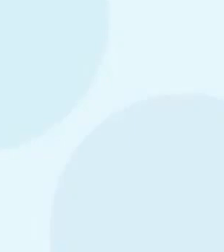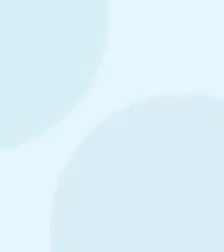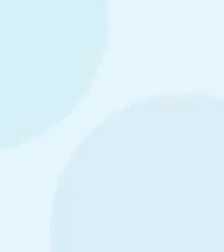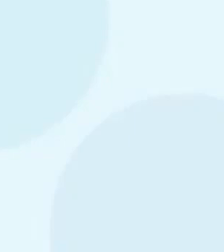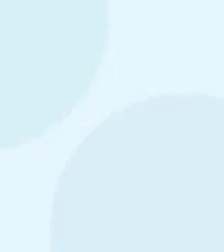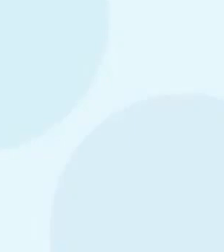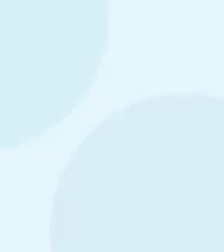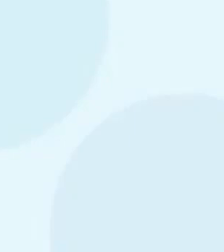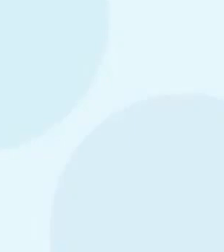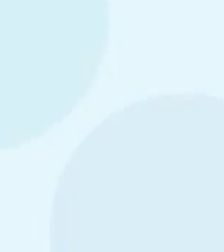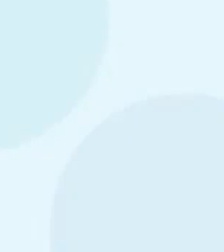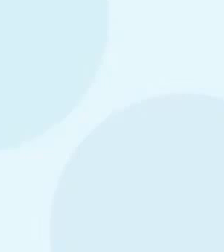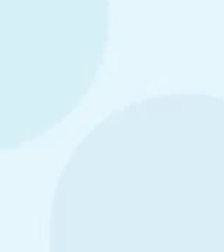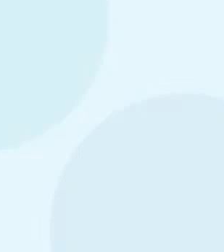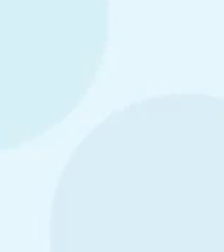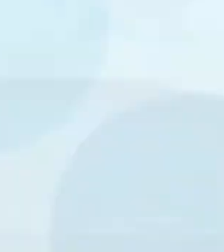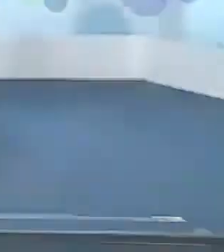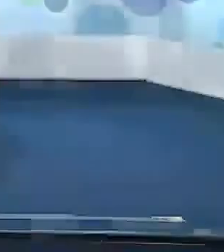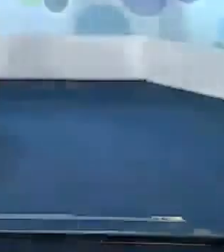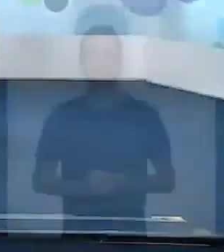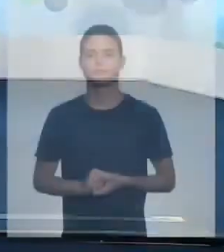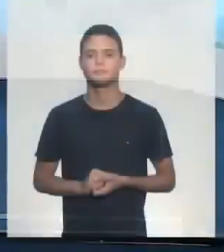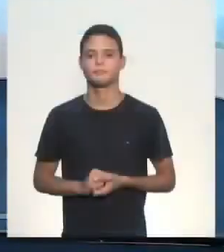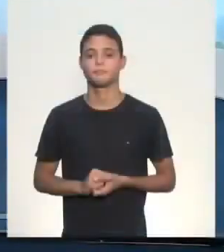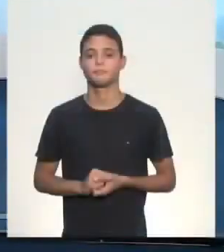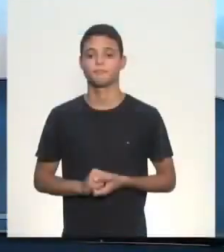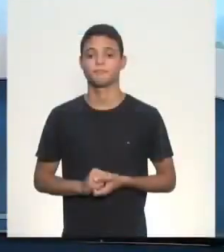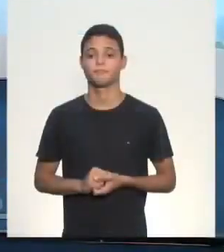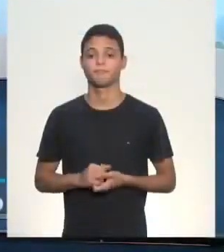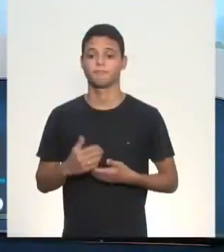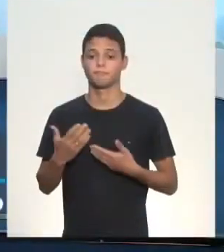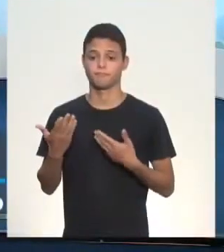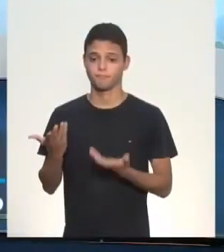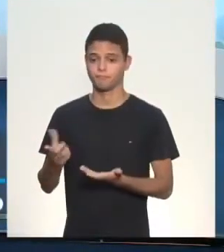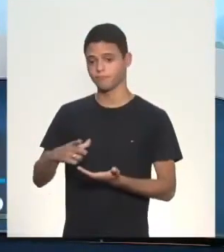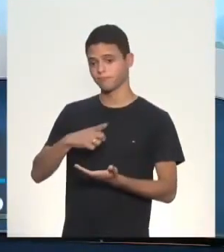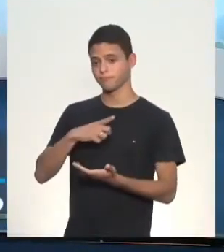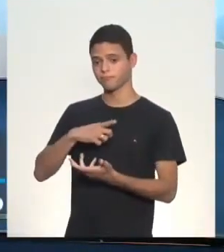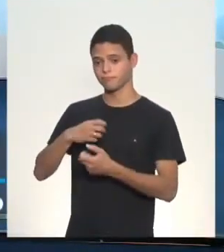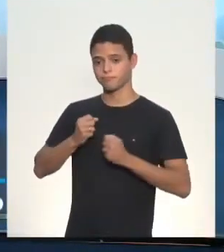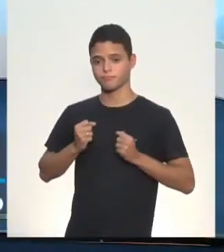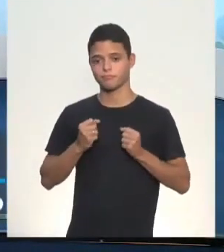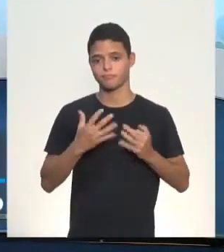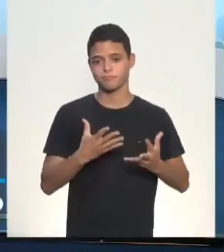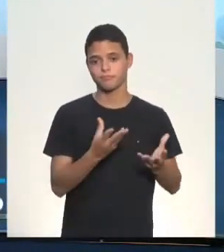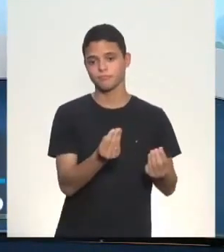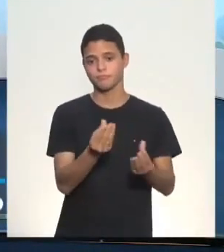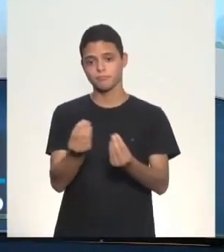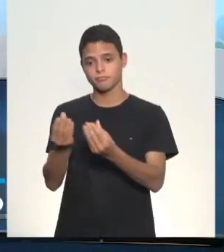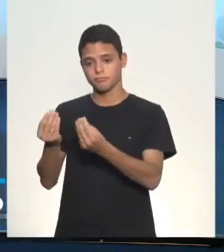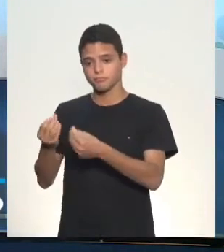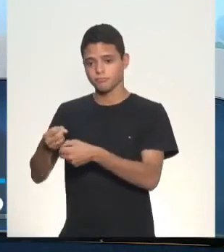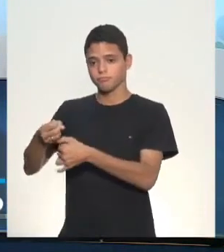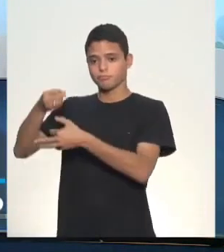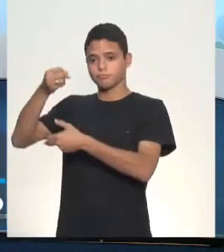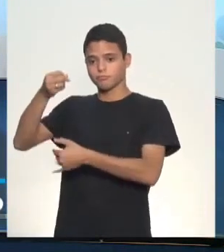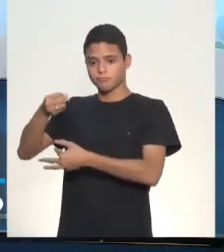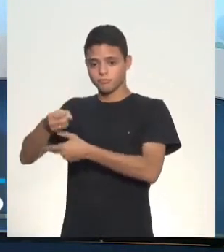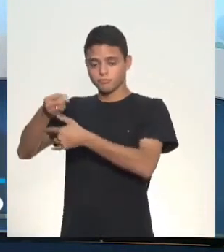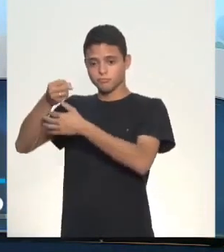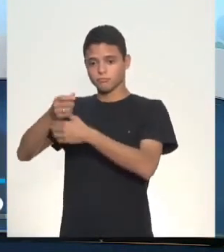and dimes. Então temos aqui a participação de muita gente, eu vou pincelar algumas aqui, ó,